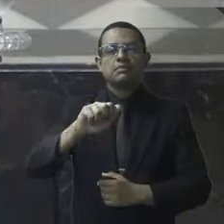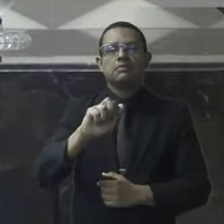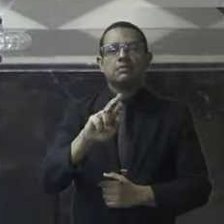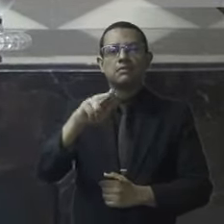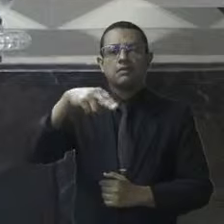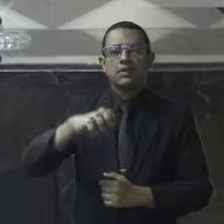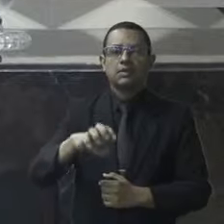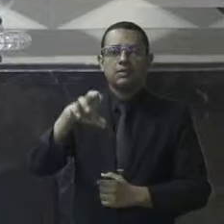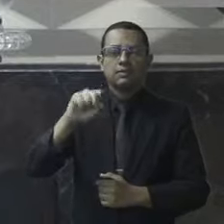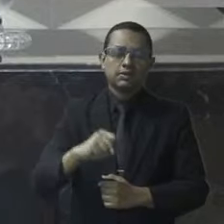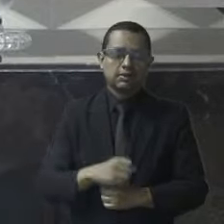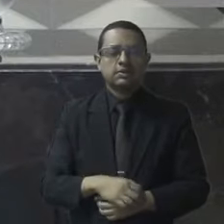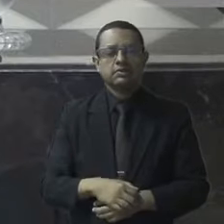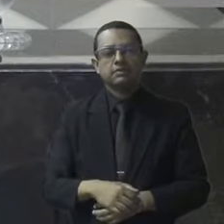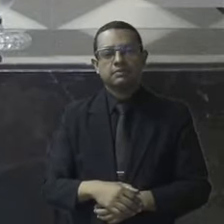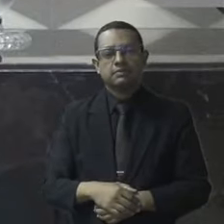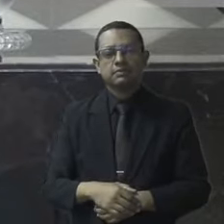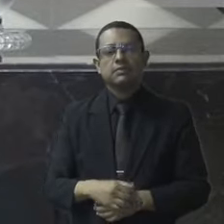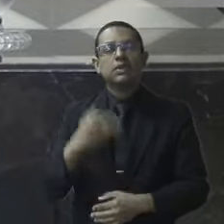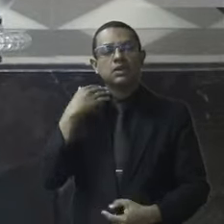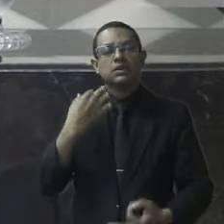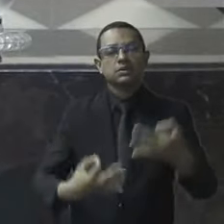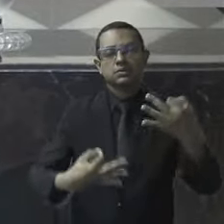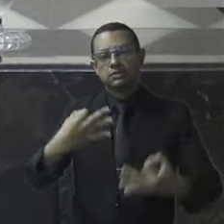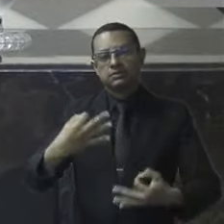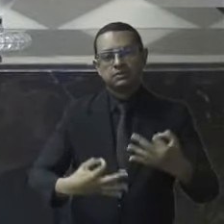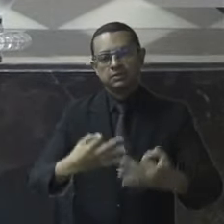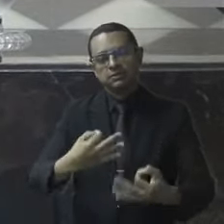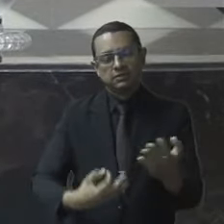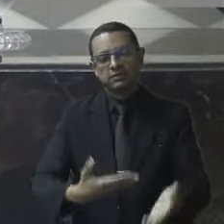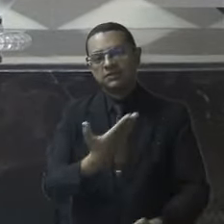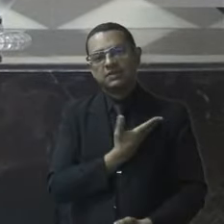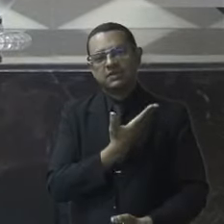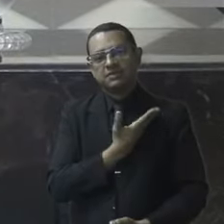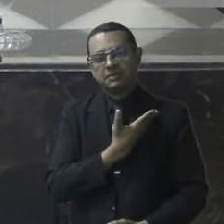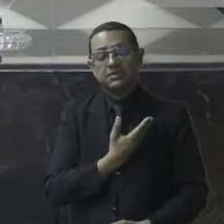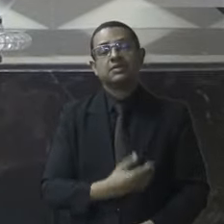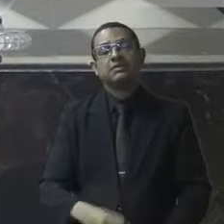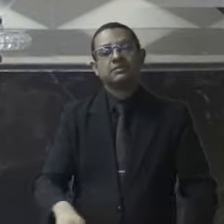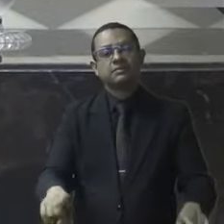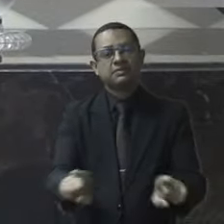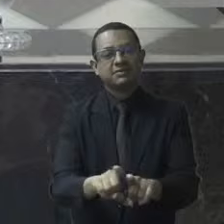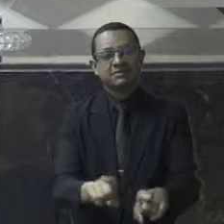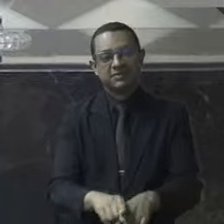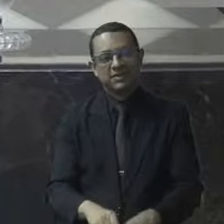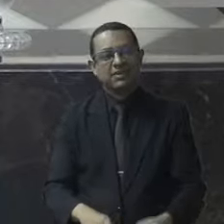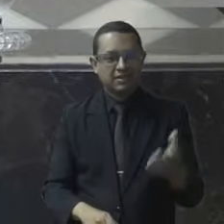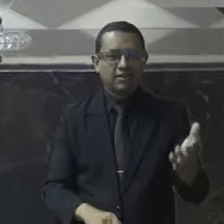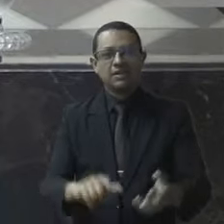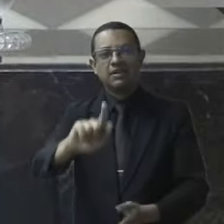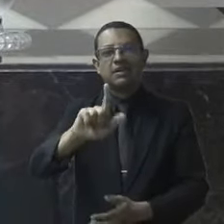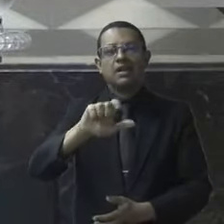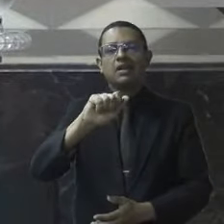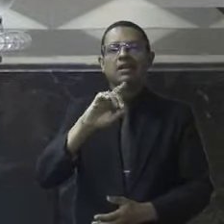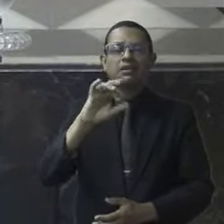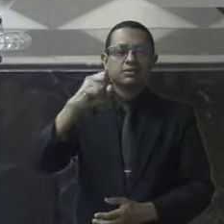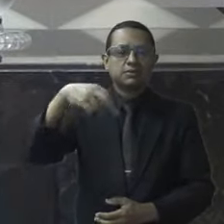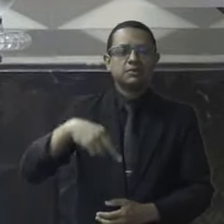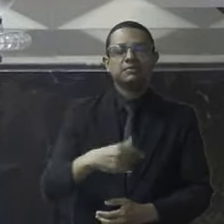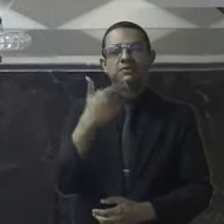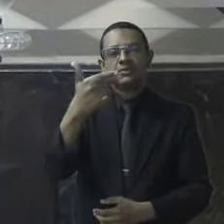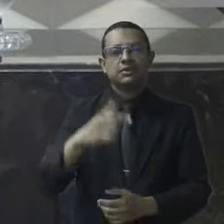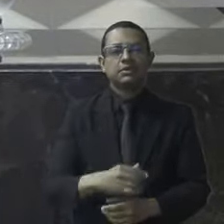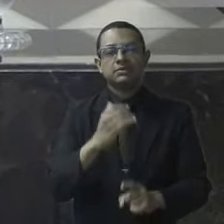desembargador juiz federal, desembargador nosso amigo Gleidson também, Gleidson 2, né? Desembargador